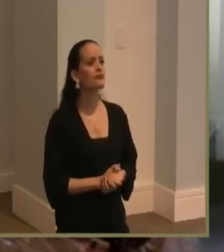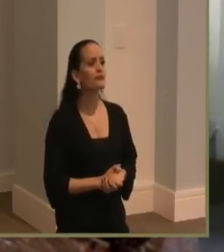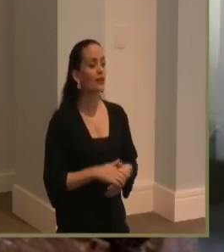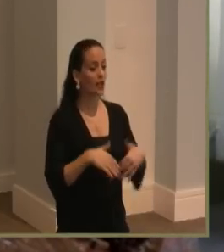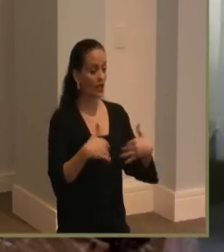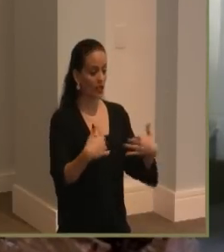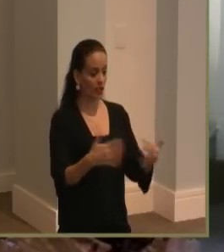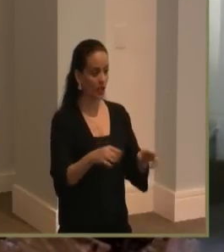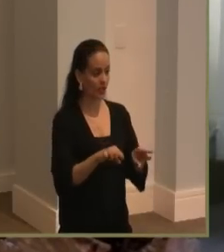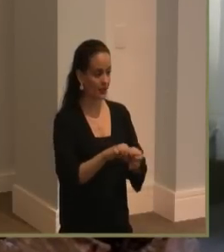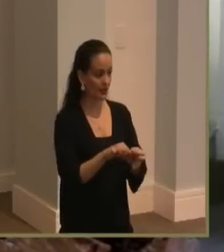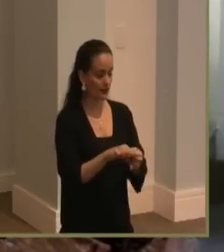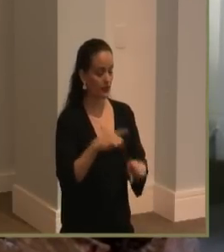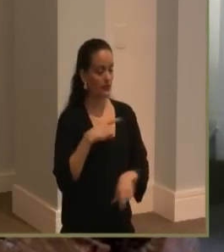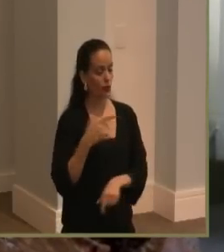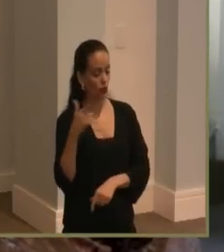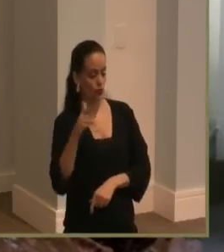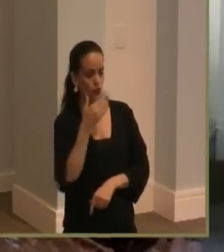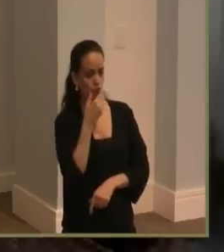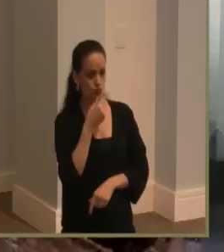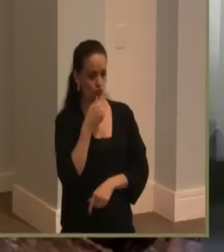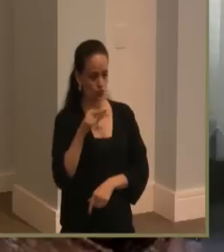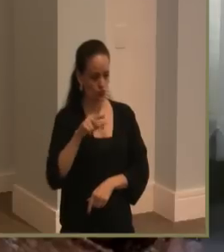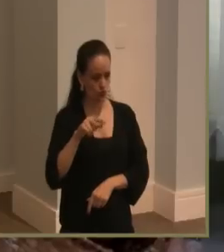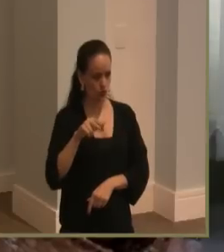E temos o irmão